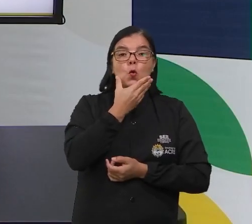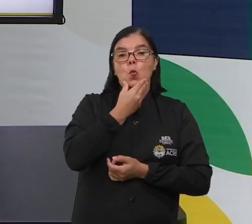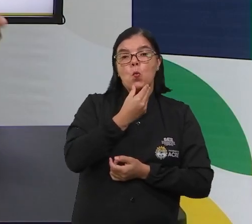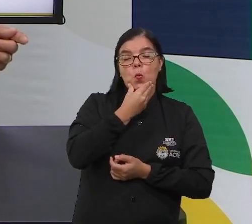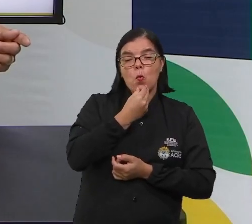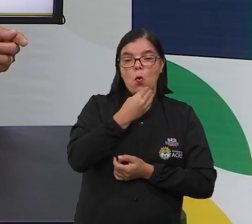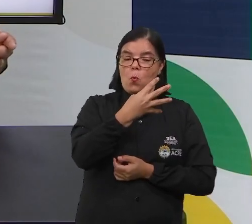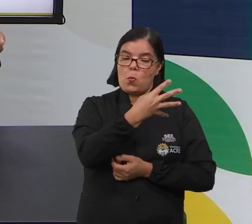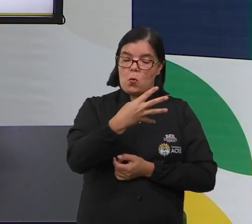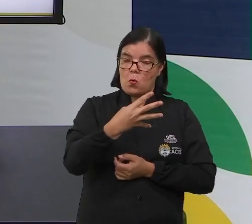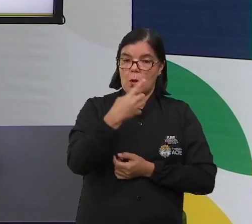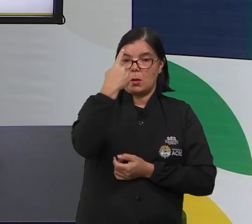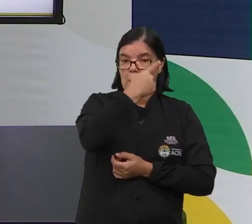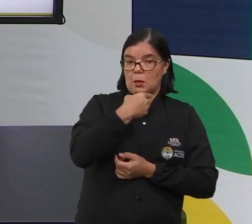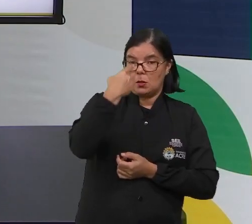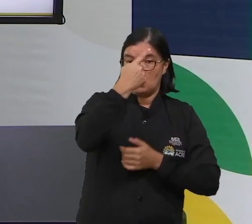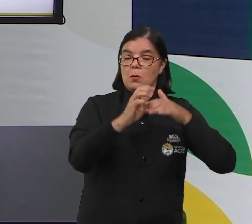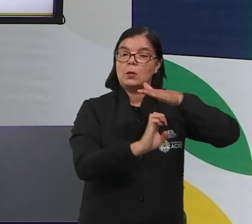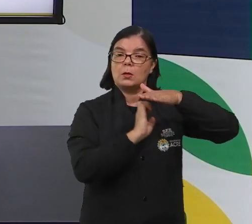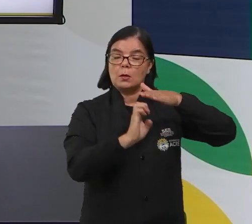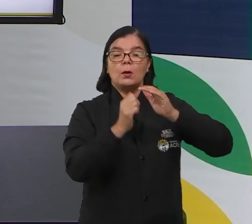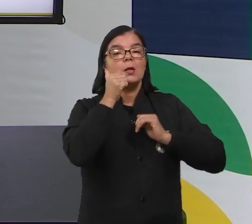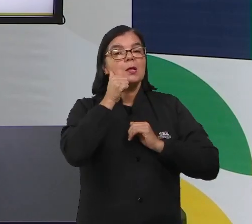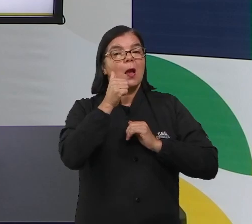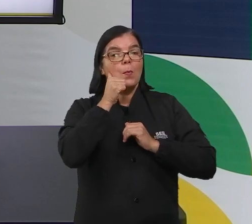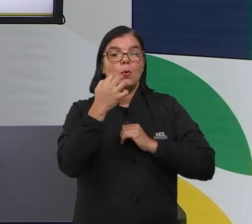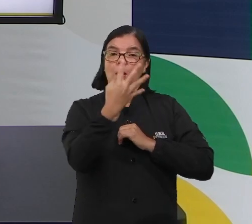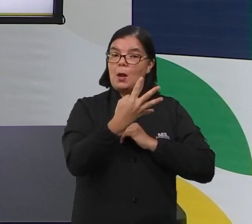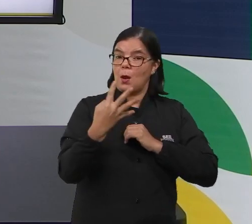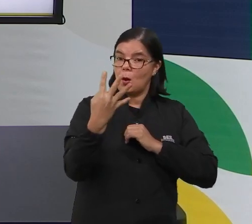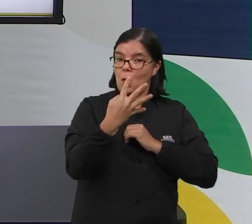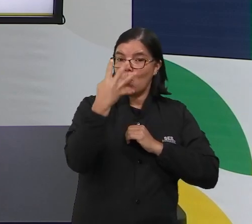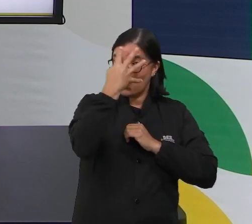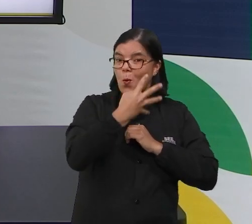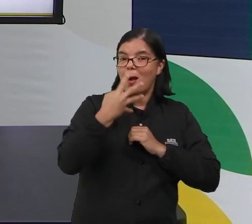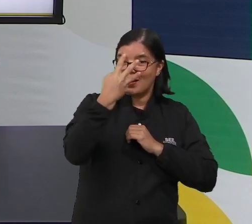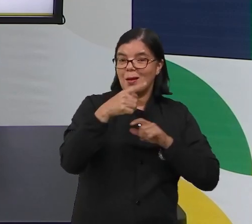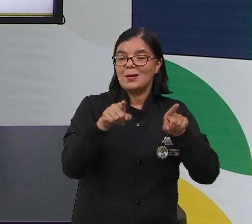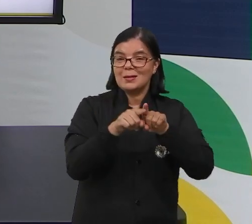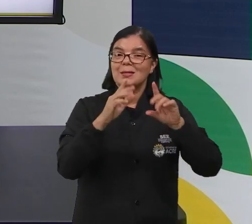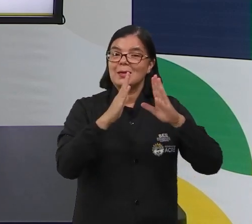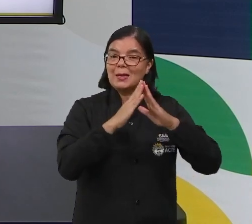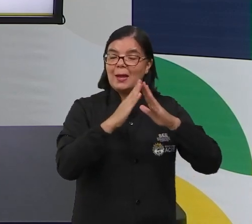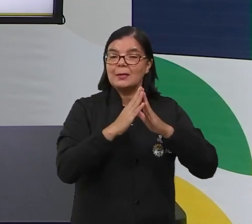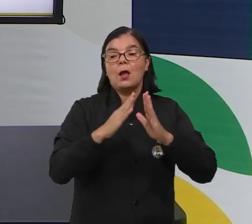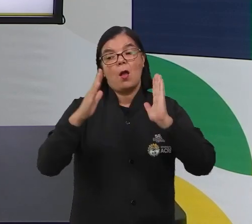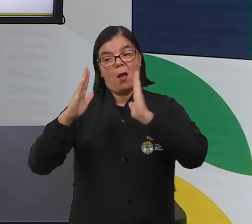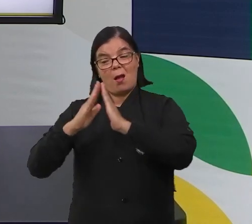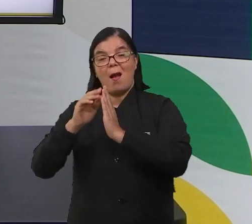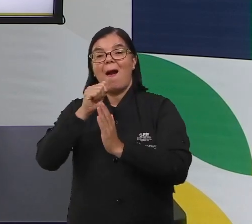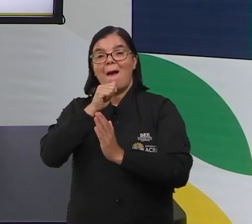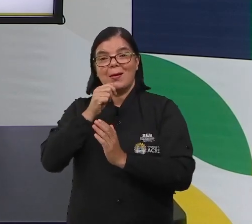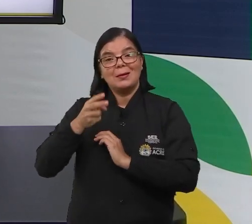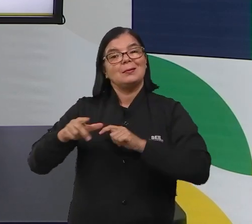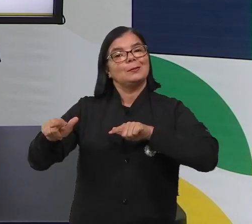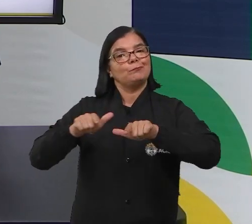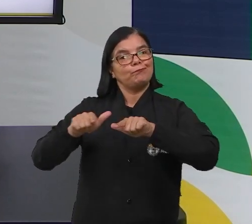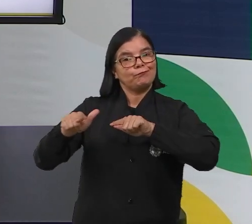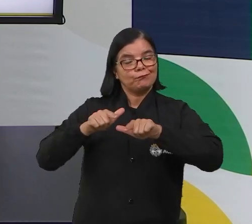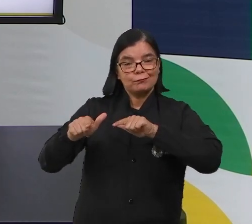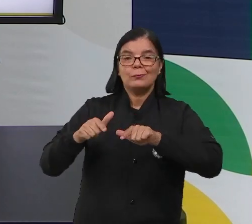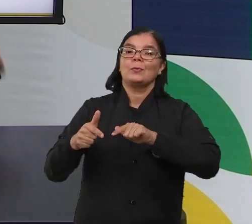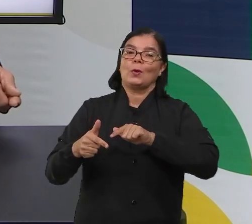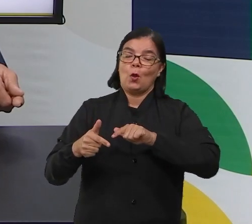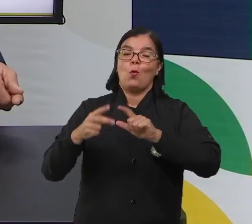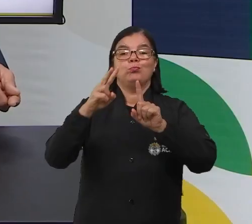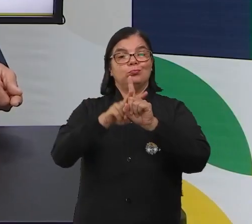trabalha 44 horas na empresa e a mulher trabalha 44 horas, no lar, a mulher ainda trabalha